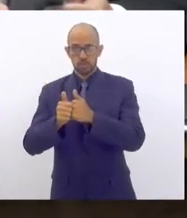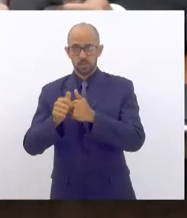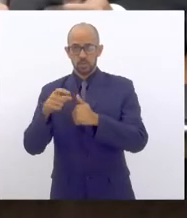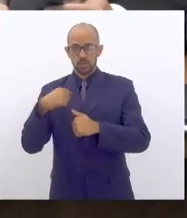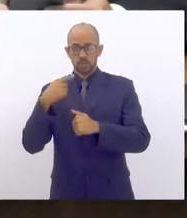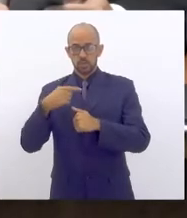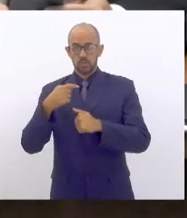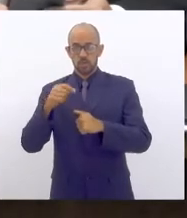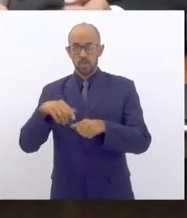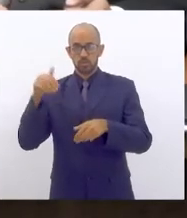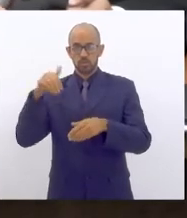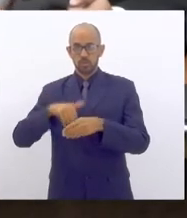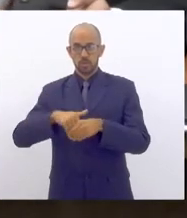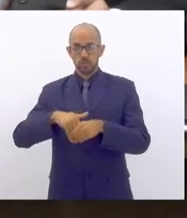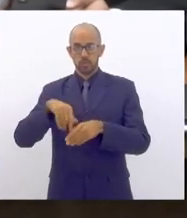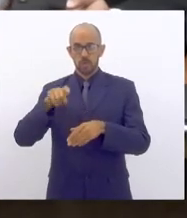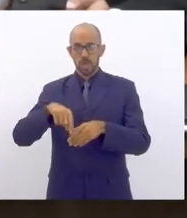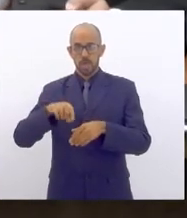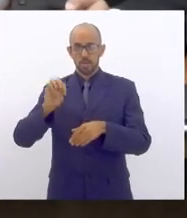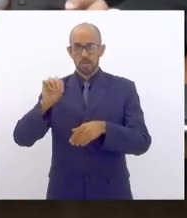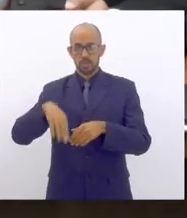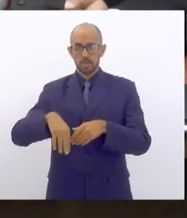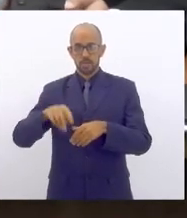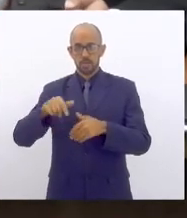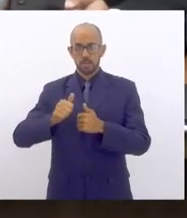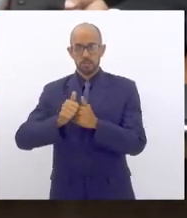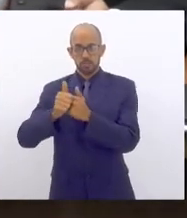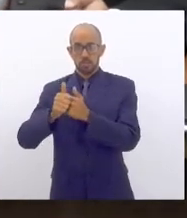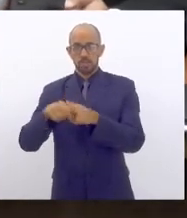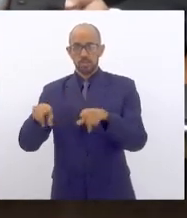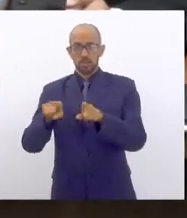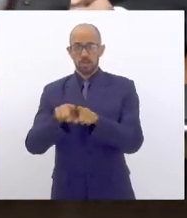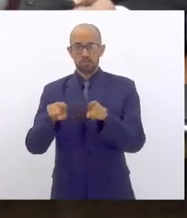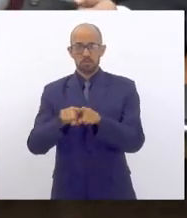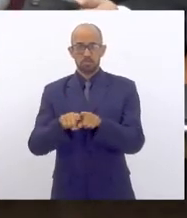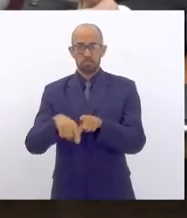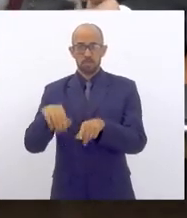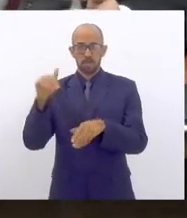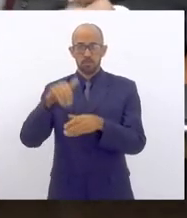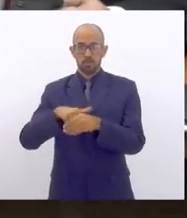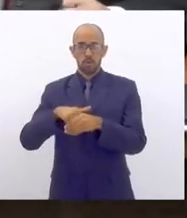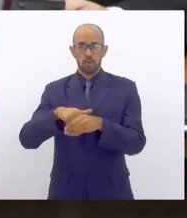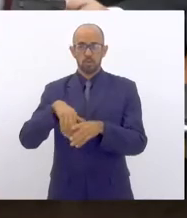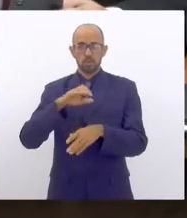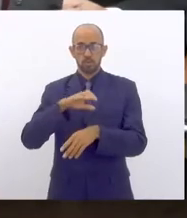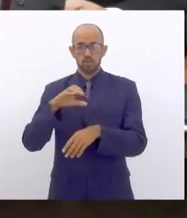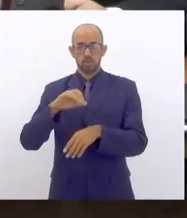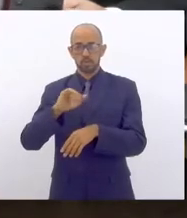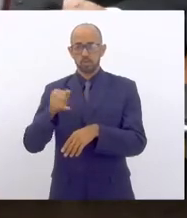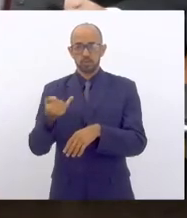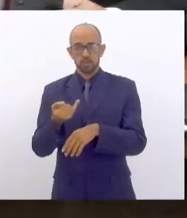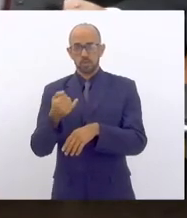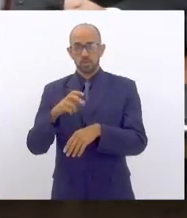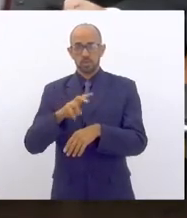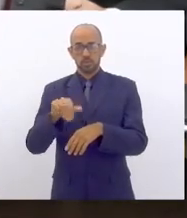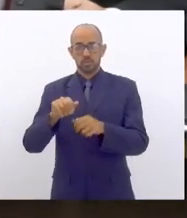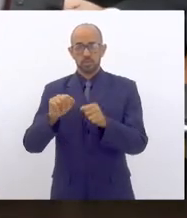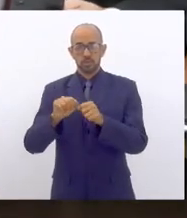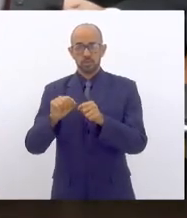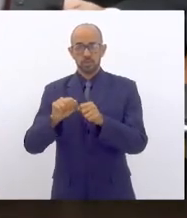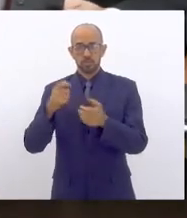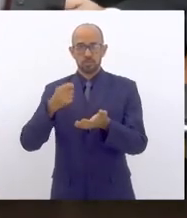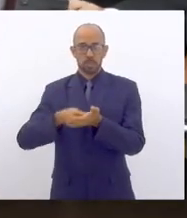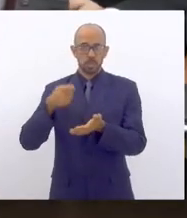parecer é favorável, acompanhando o parecer da Comissão de Constituição e Justiça, e vamos fazer muita pressão no